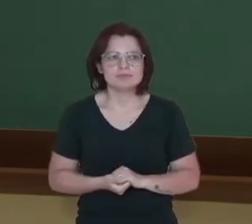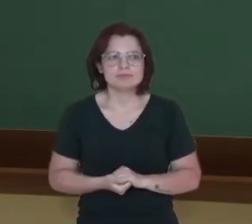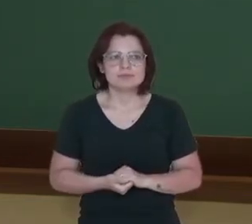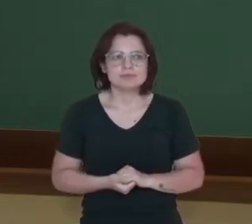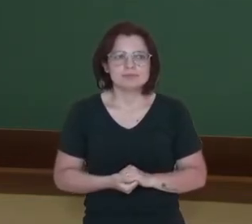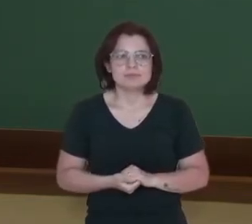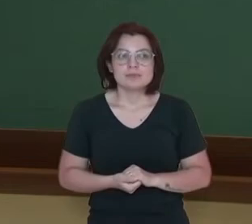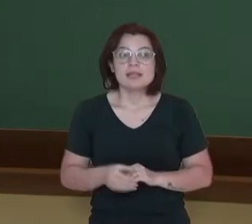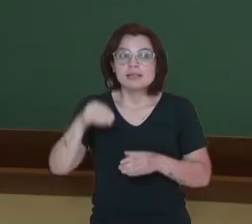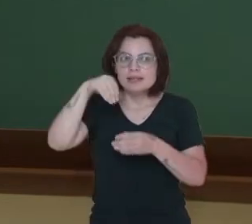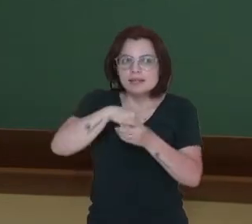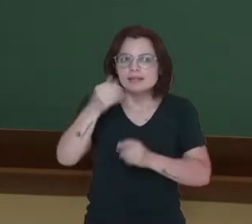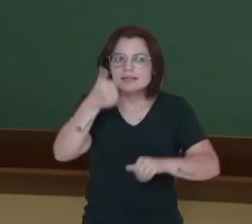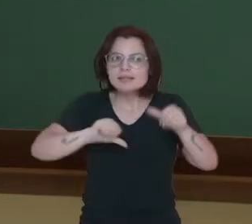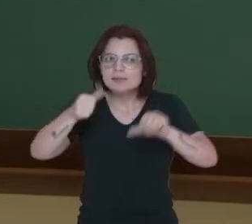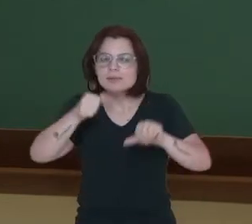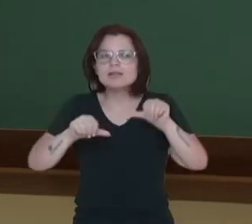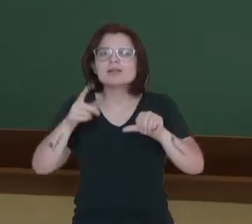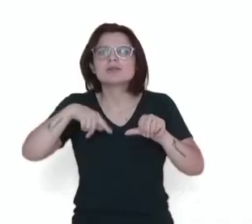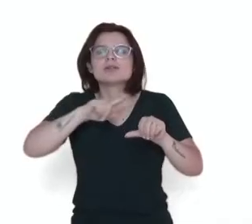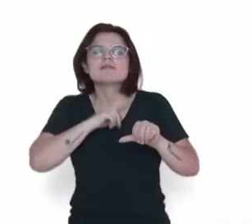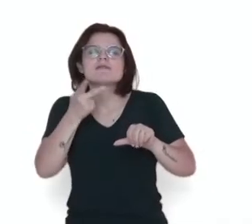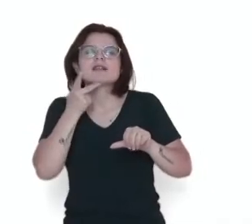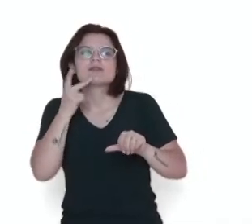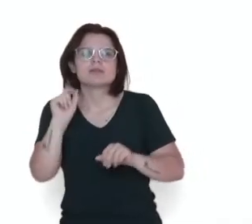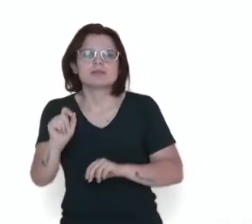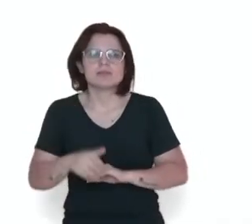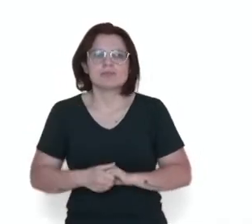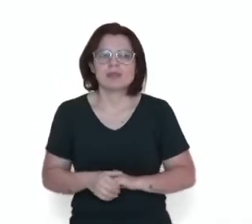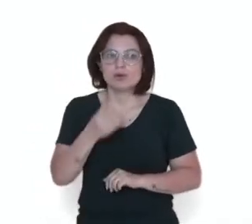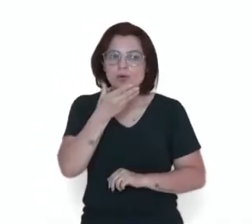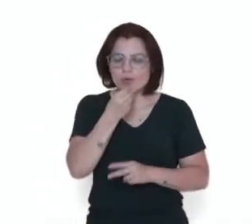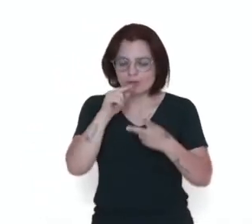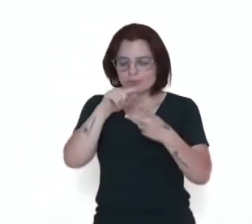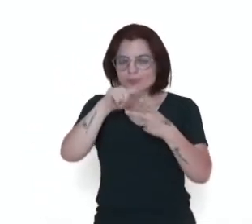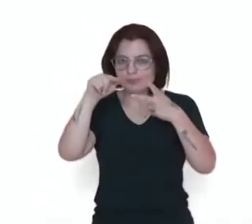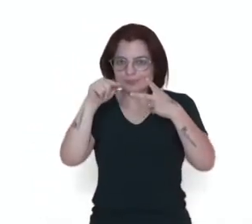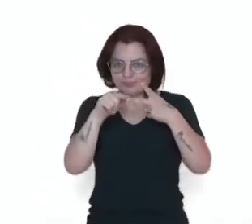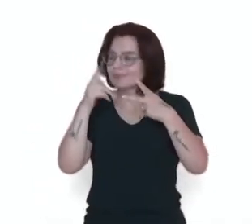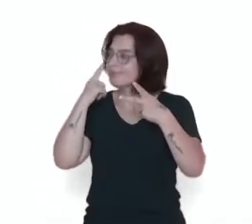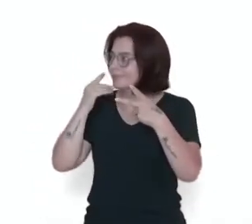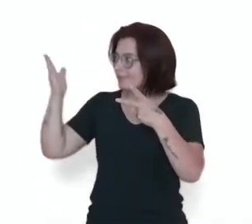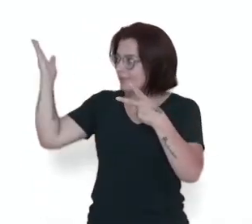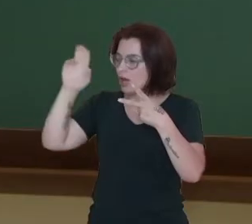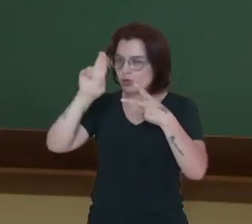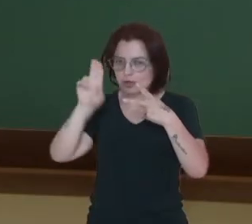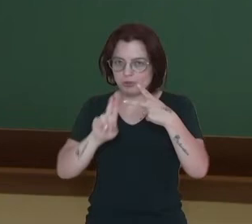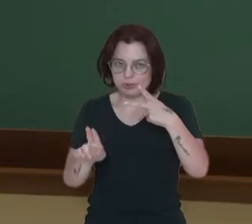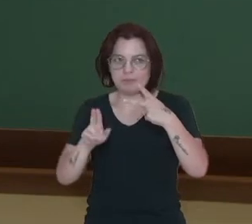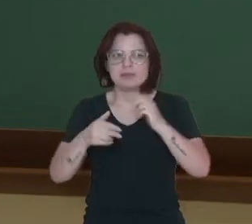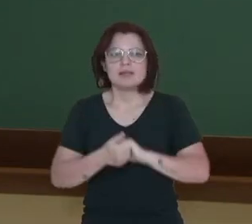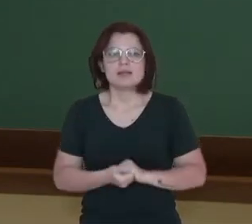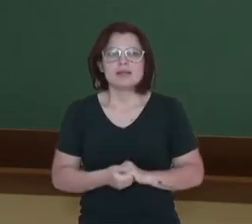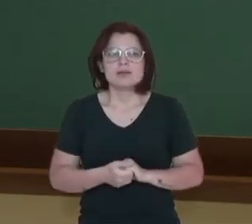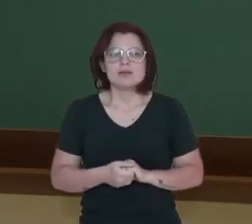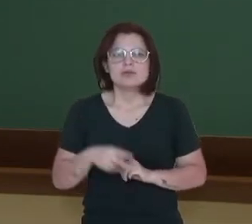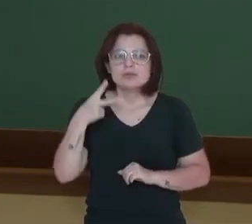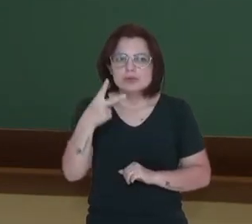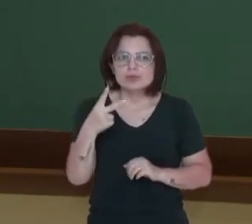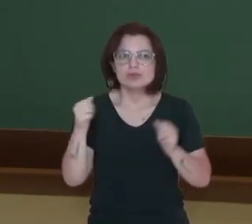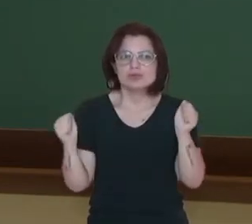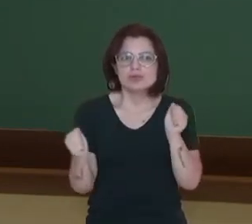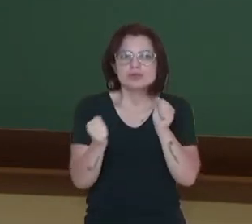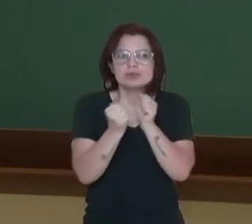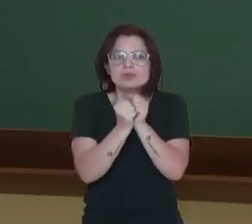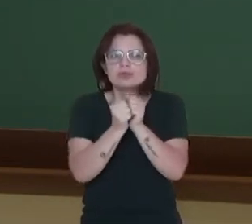E aí na química a gente considera o seguinte, que o Lavoisier e o Dalton empenharam uma revolução composicional, ou seja, estavam falando aí